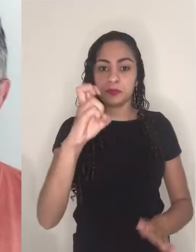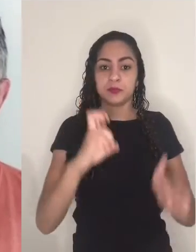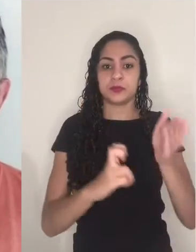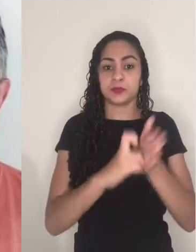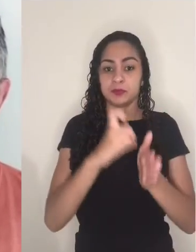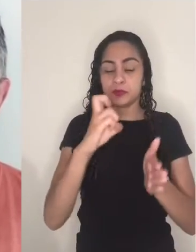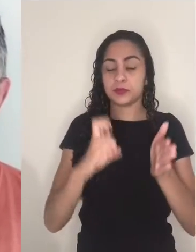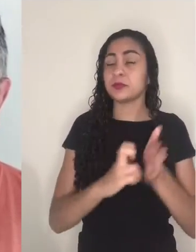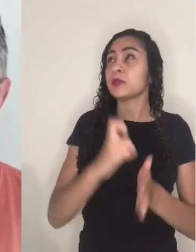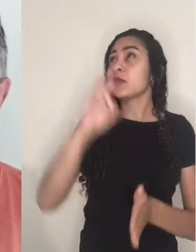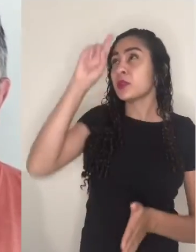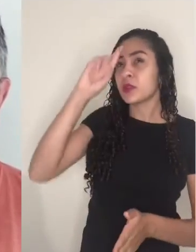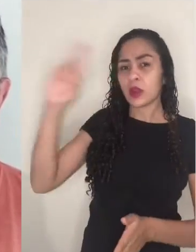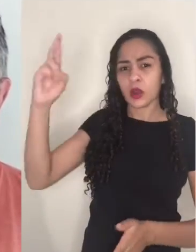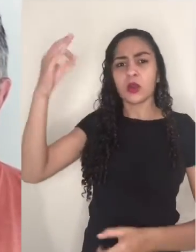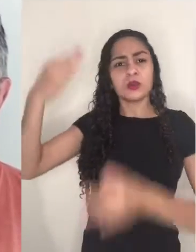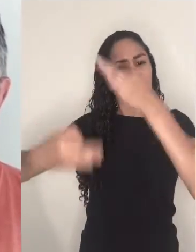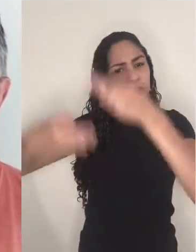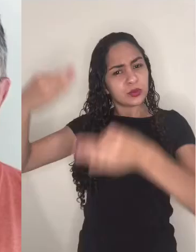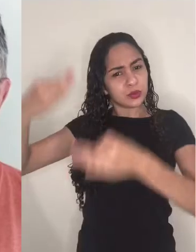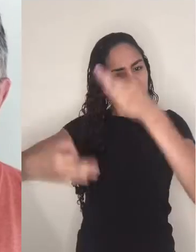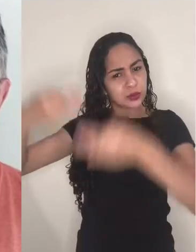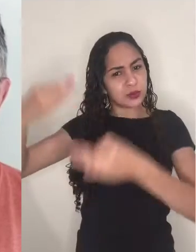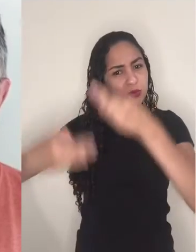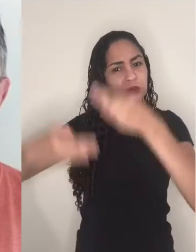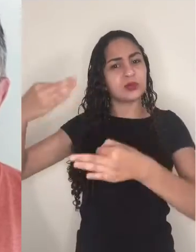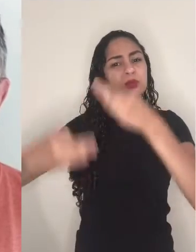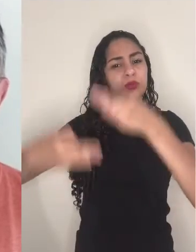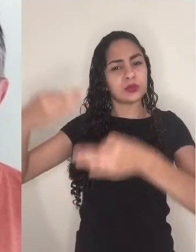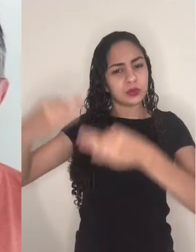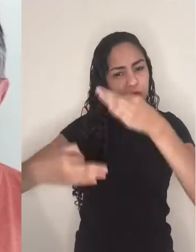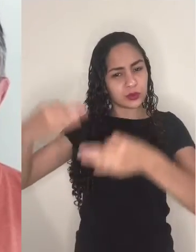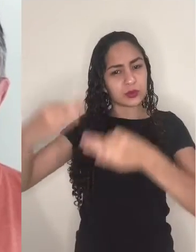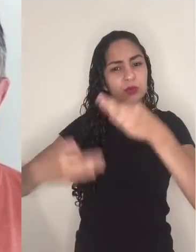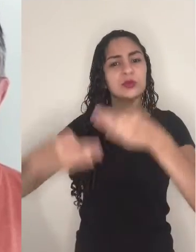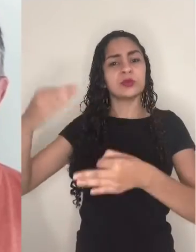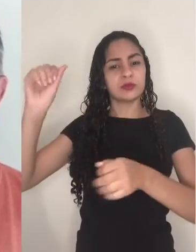juízos pela instrumentalidade dos anjos maus